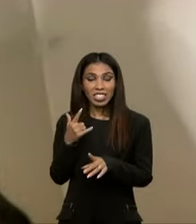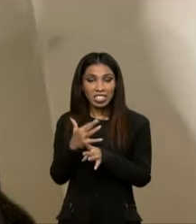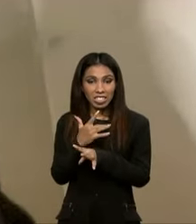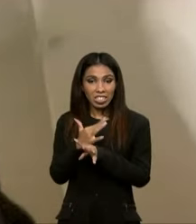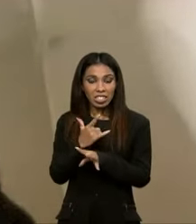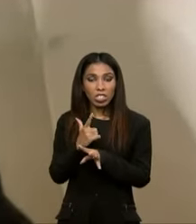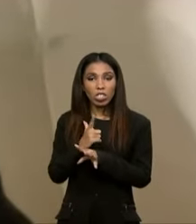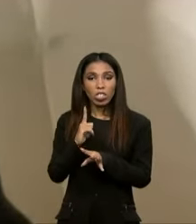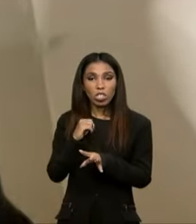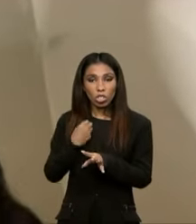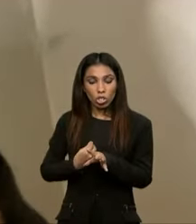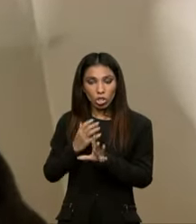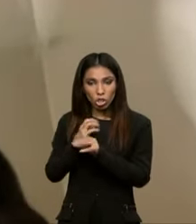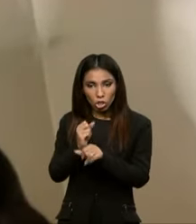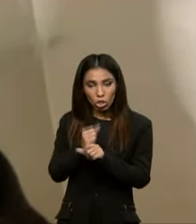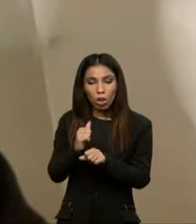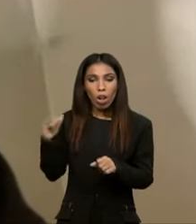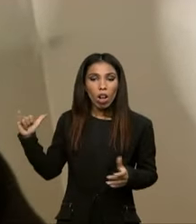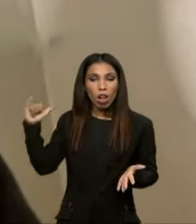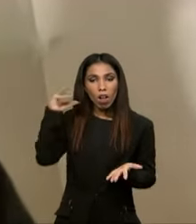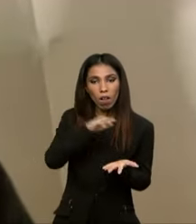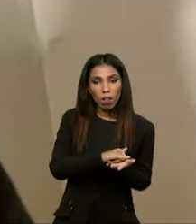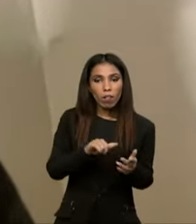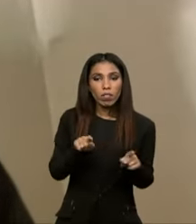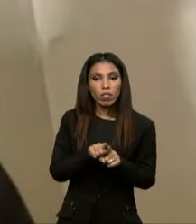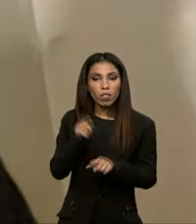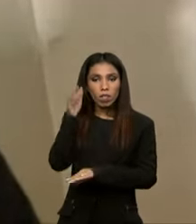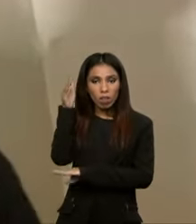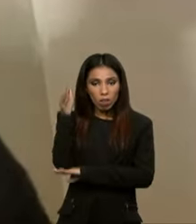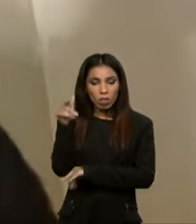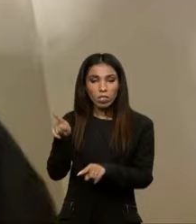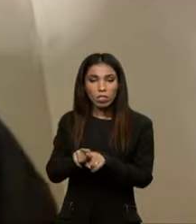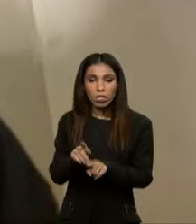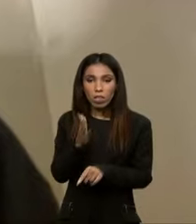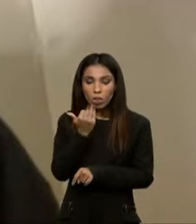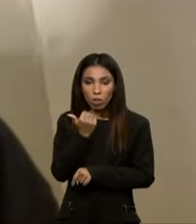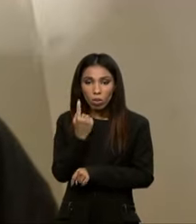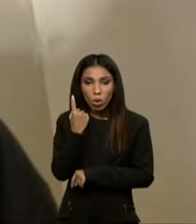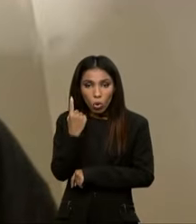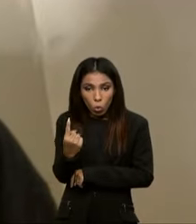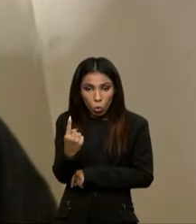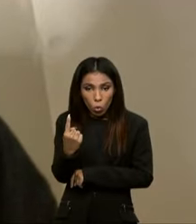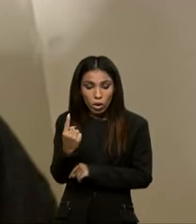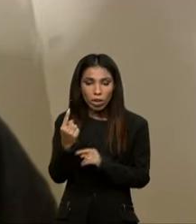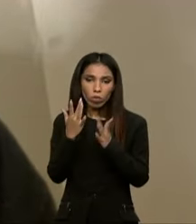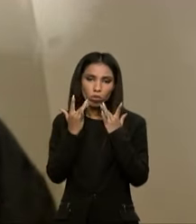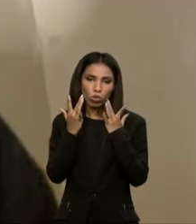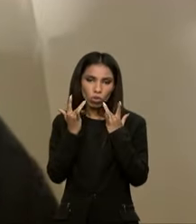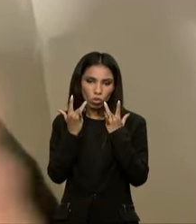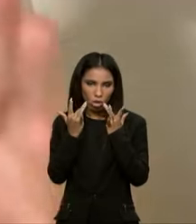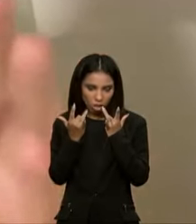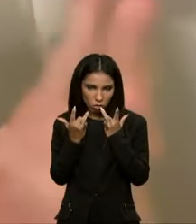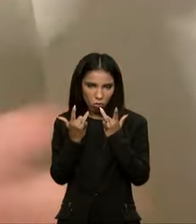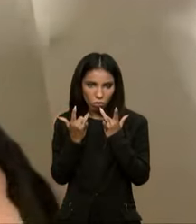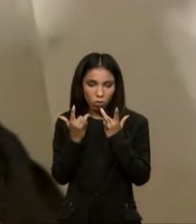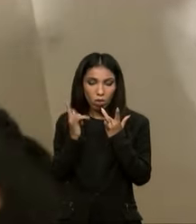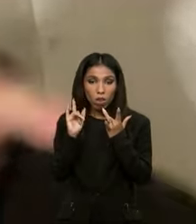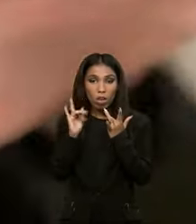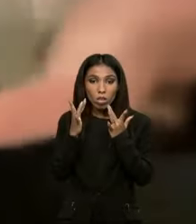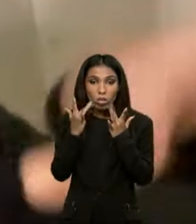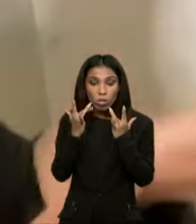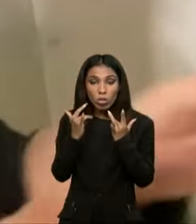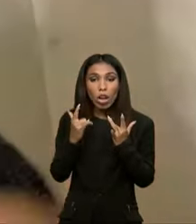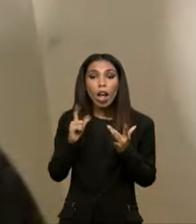de logística, passagem aérea, hospedagem e alimentação de uma única peça de teatro. E assim, esse custo